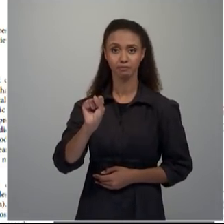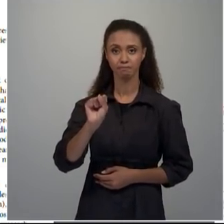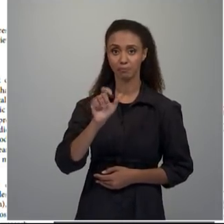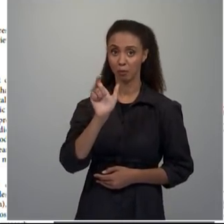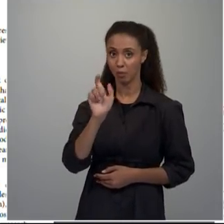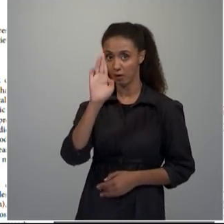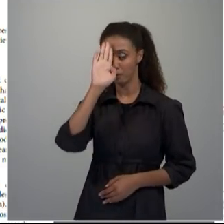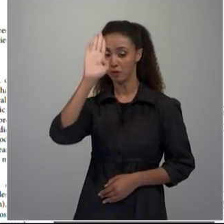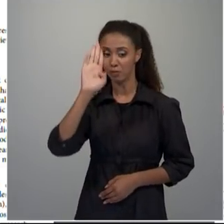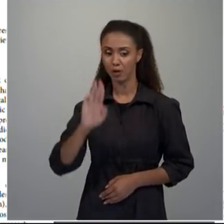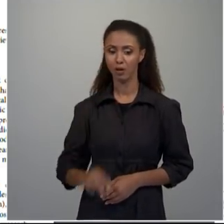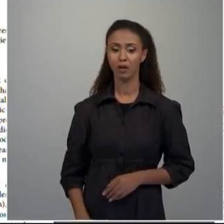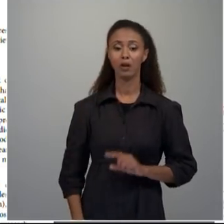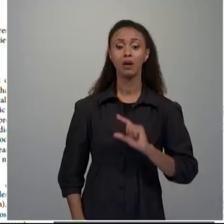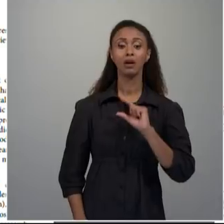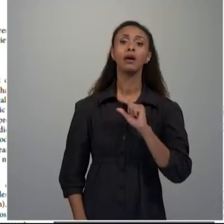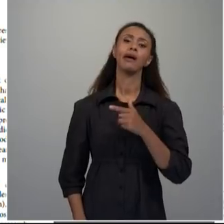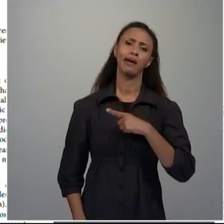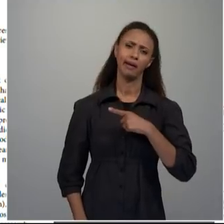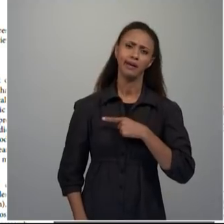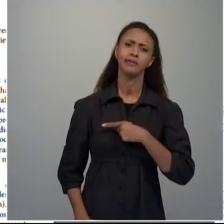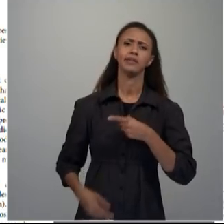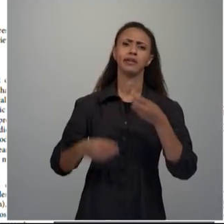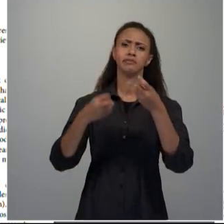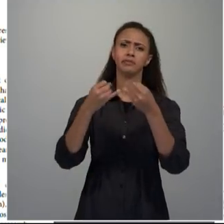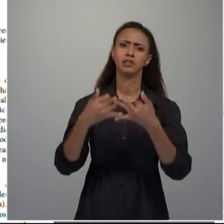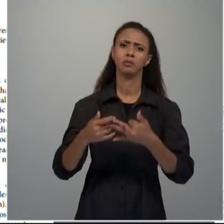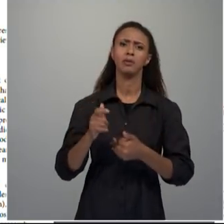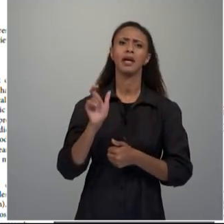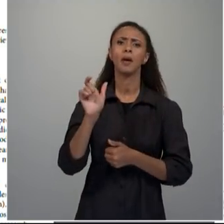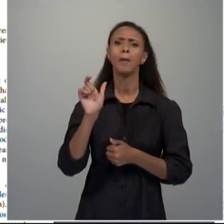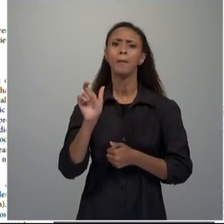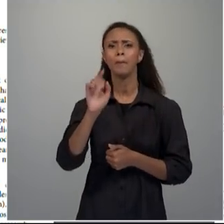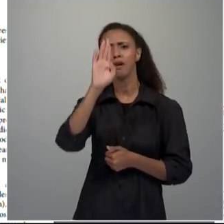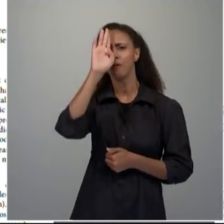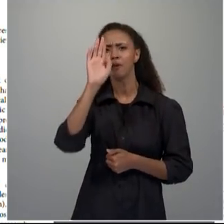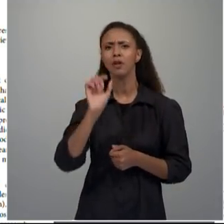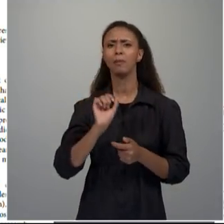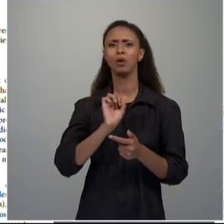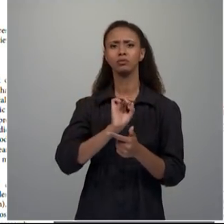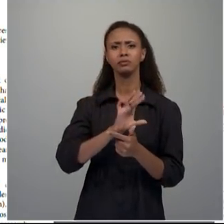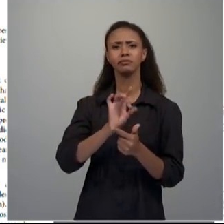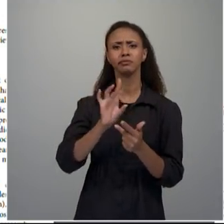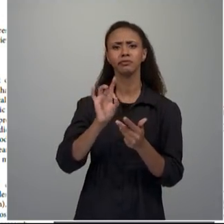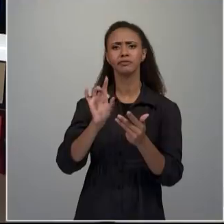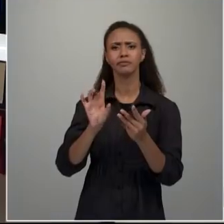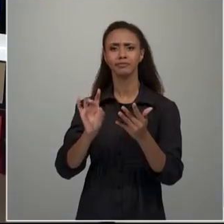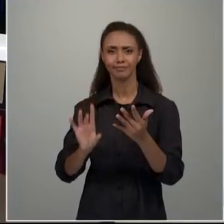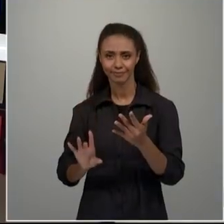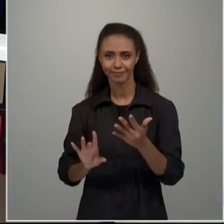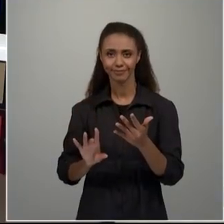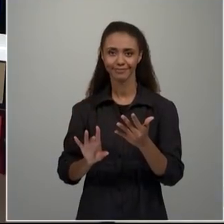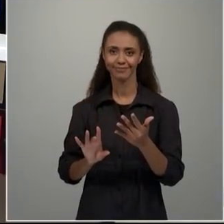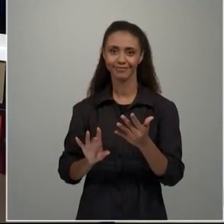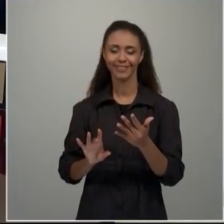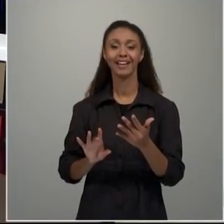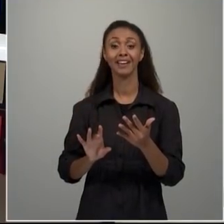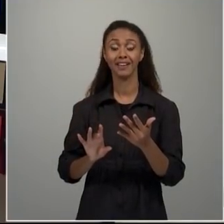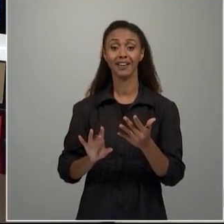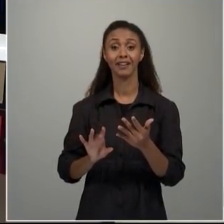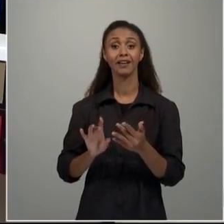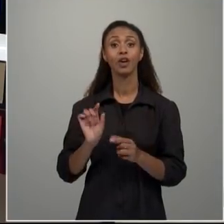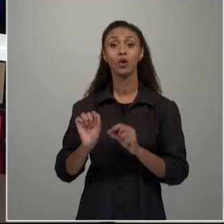falar sobre o público nerd mente qualitativo na estante lítio civil ou seja a gente vai revisar um